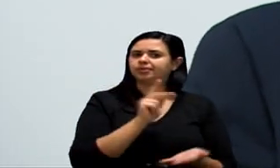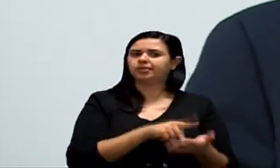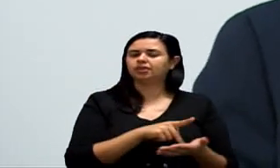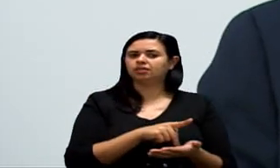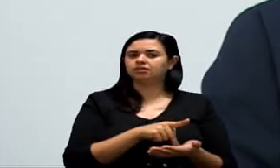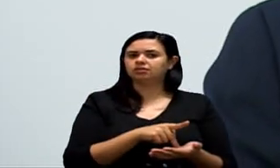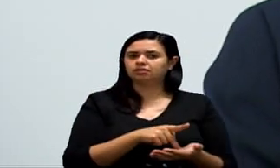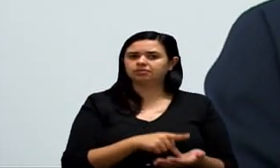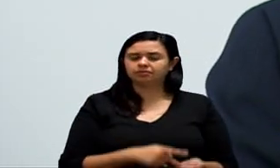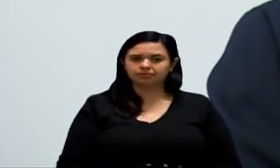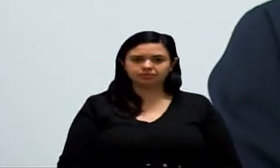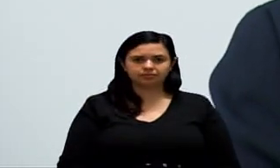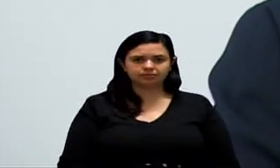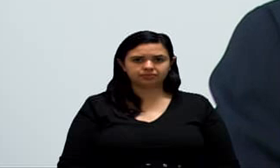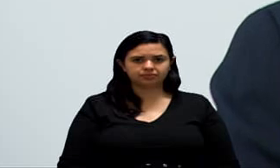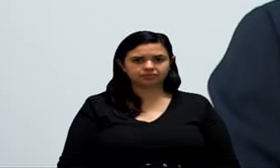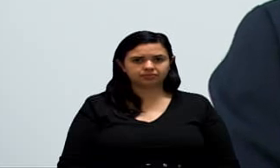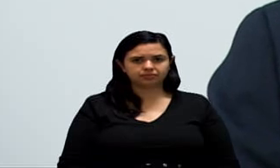alertar.